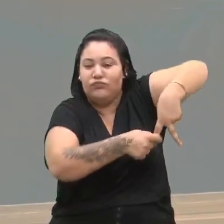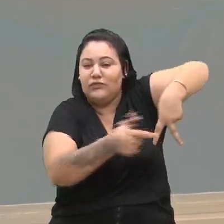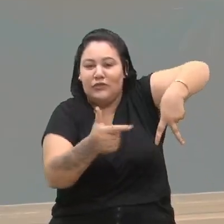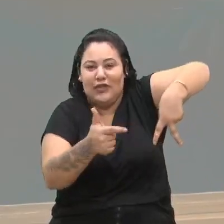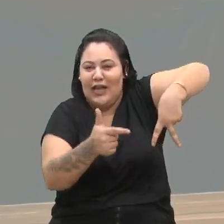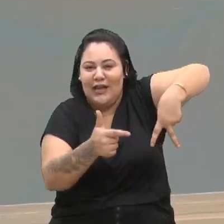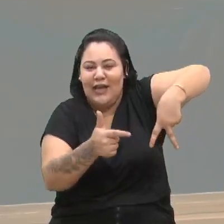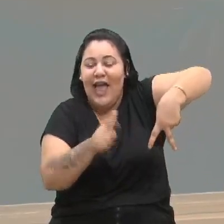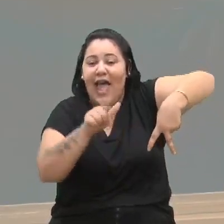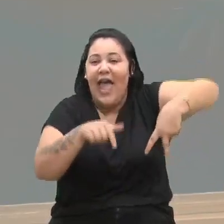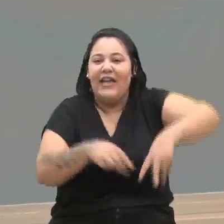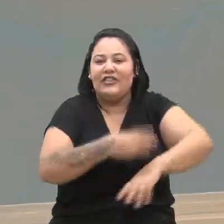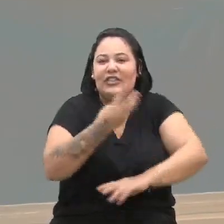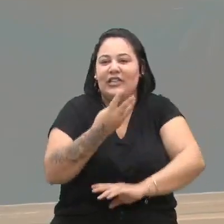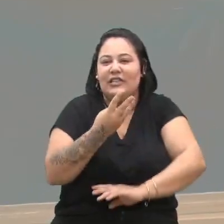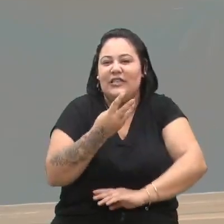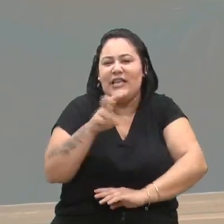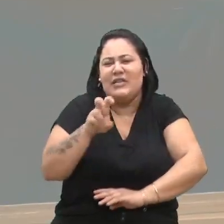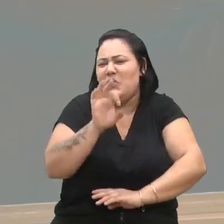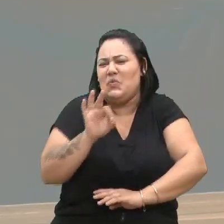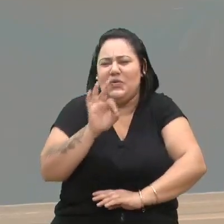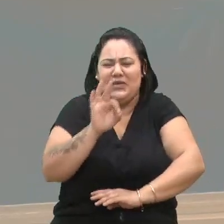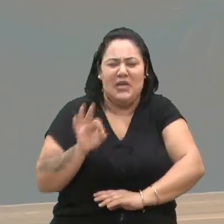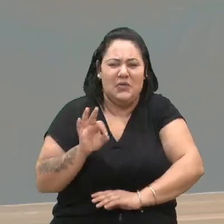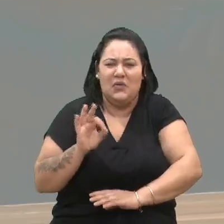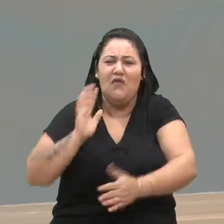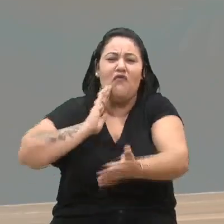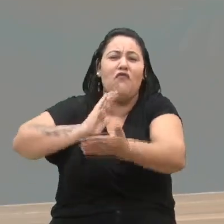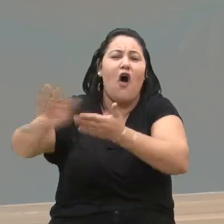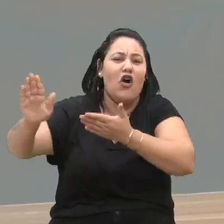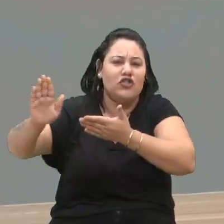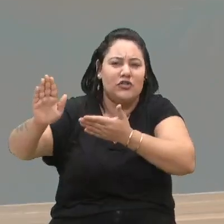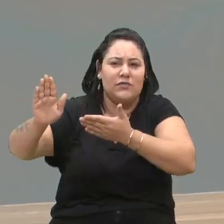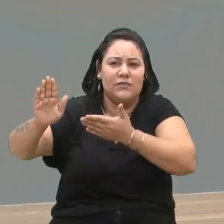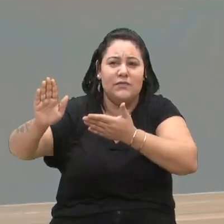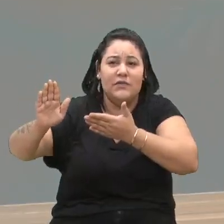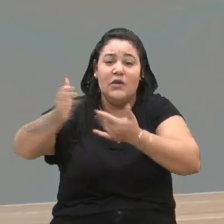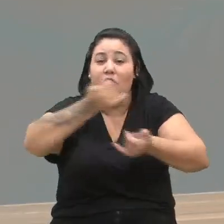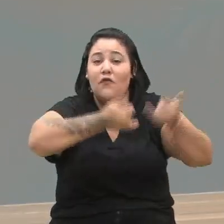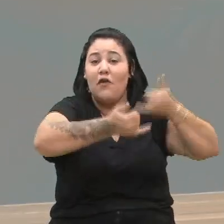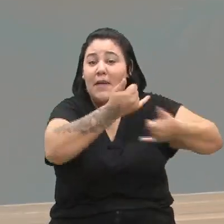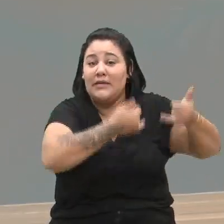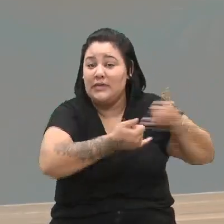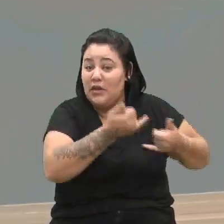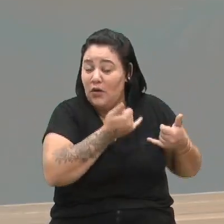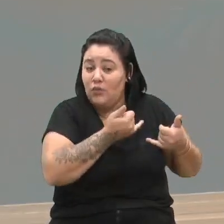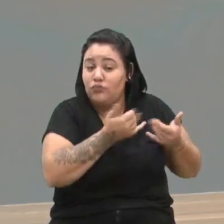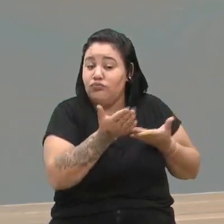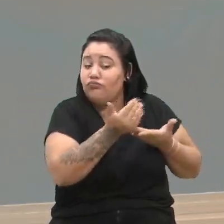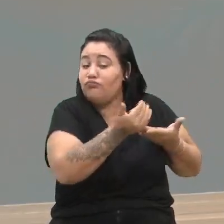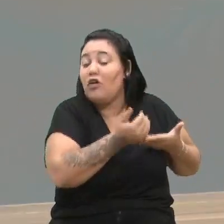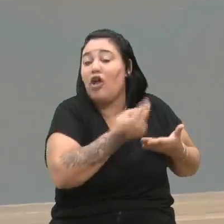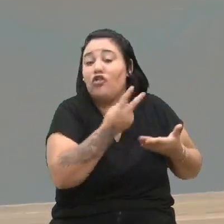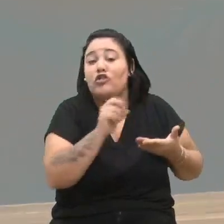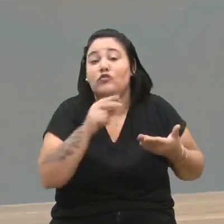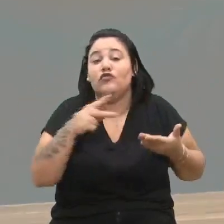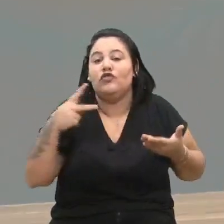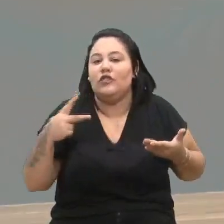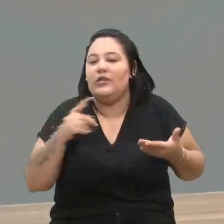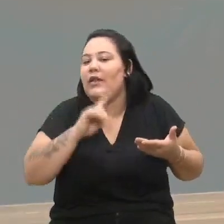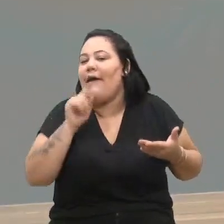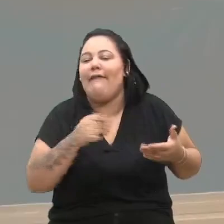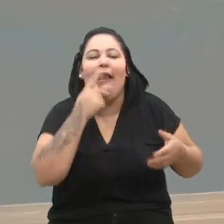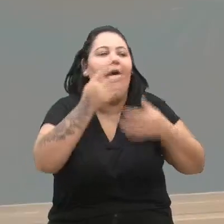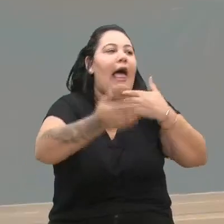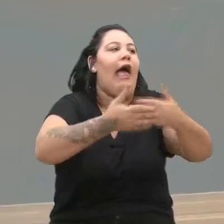é de 3% a 5%. Isso é um levantamento, dados de 2022. Não é dizer muitos não